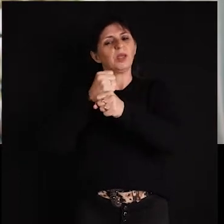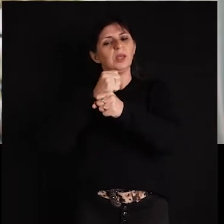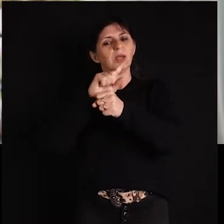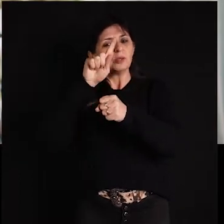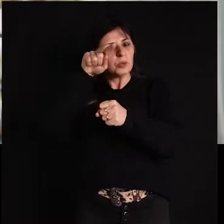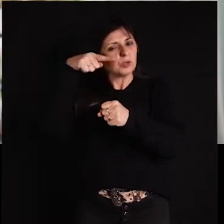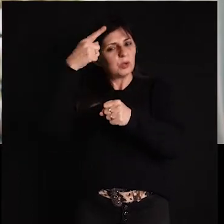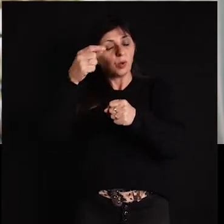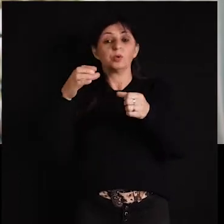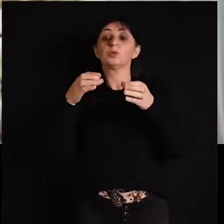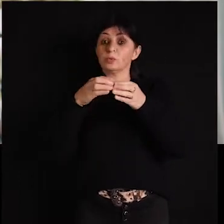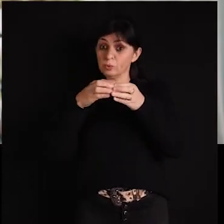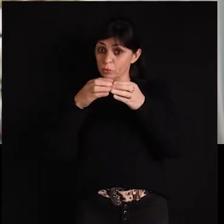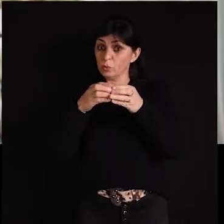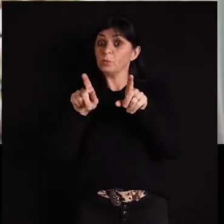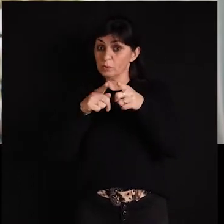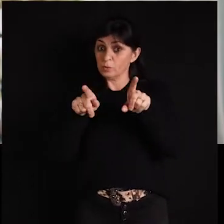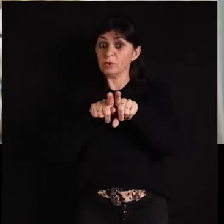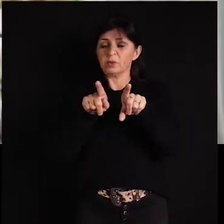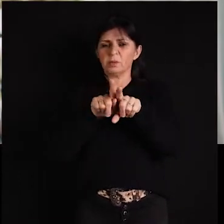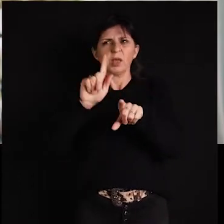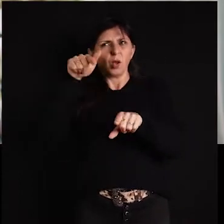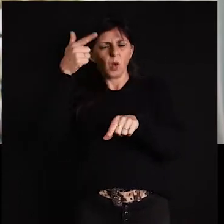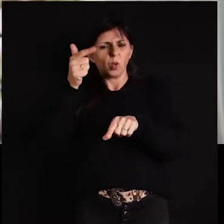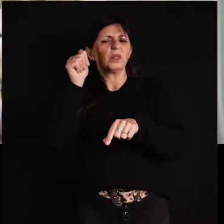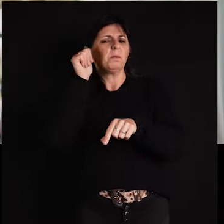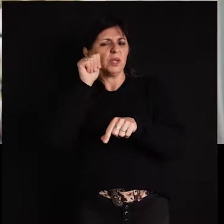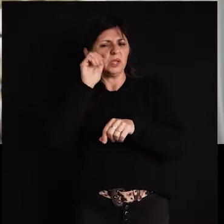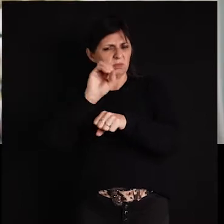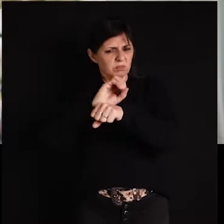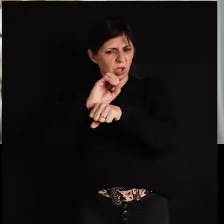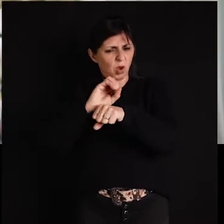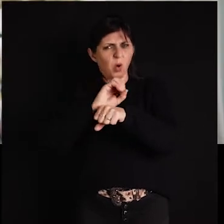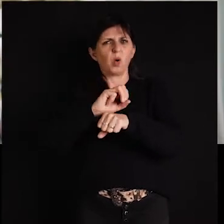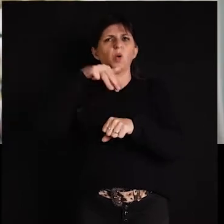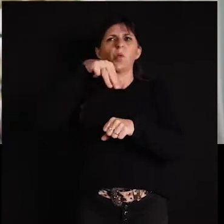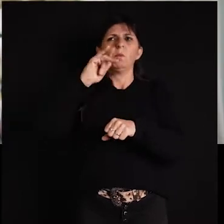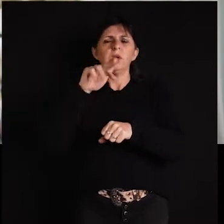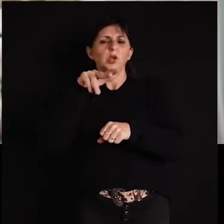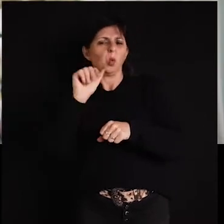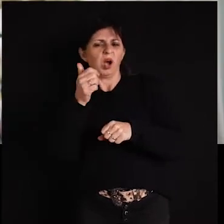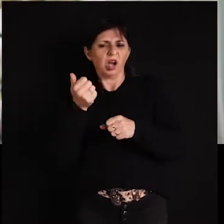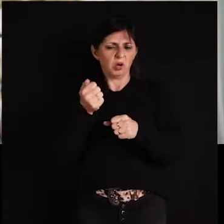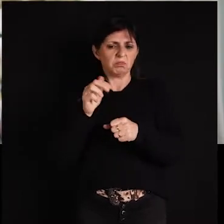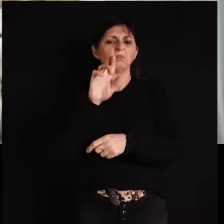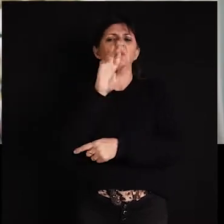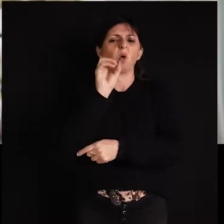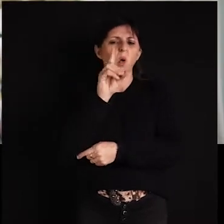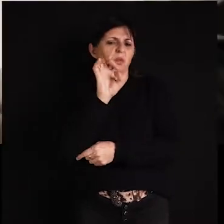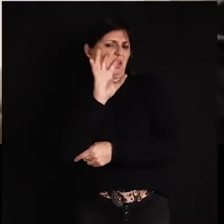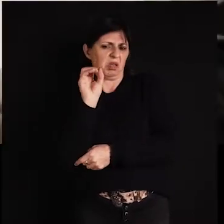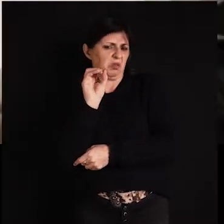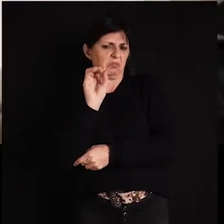outros conjuntos também. Toquei no Garotos de Ouro, Grupo Minuano, Grupo Rodeio. Gravei músicas